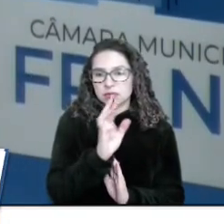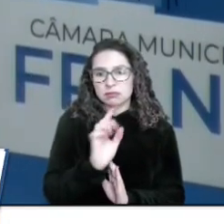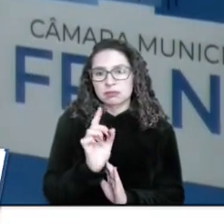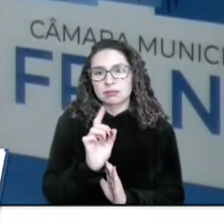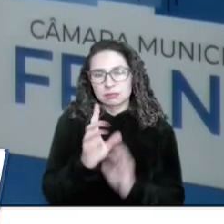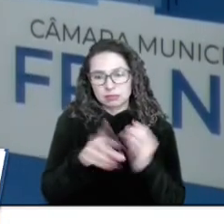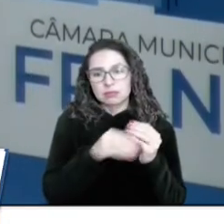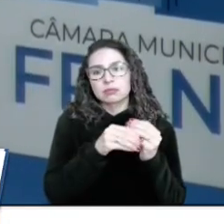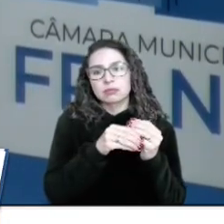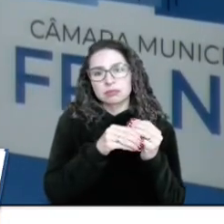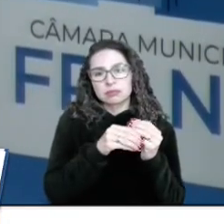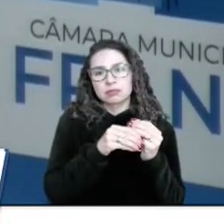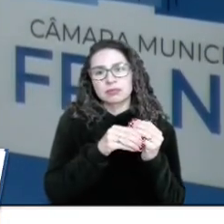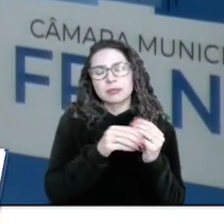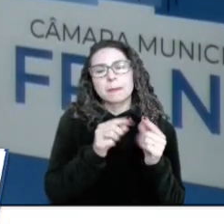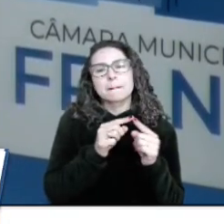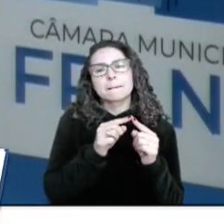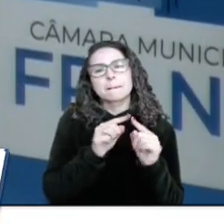Porém,